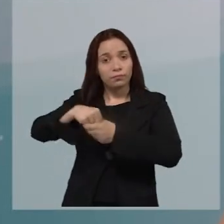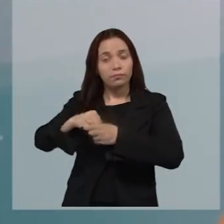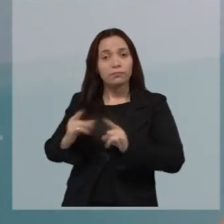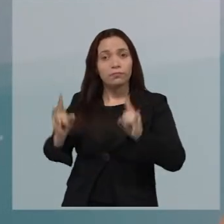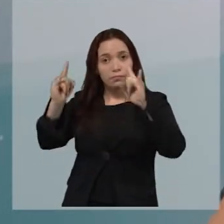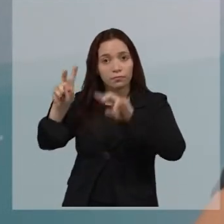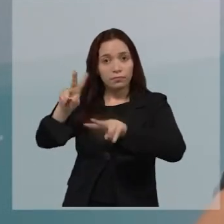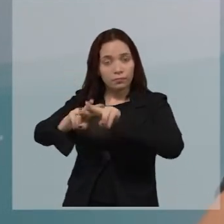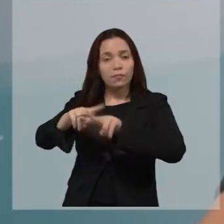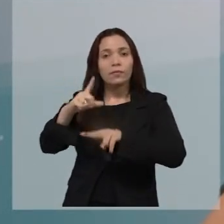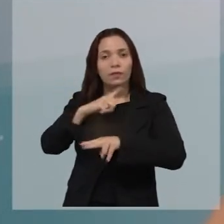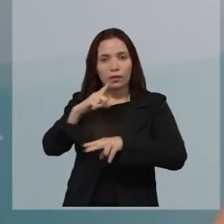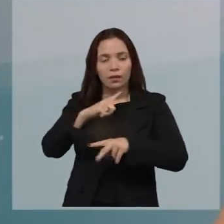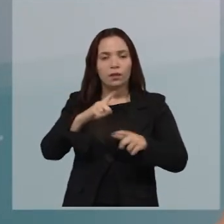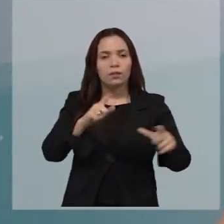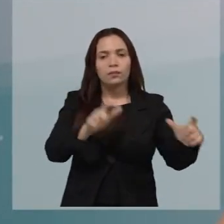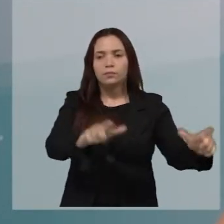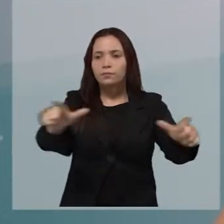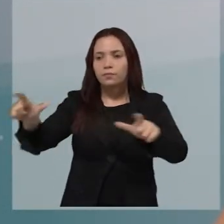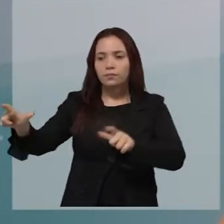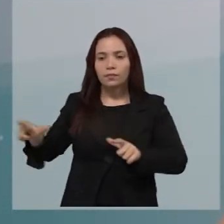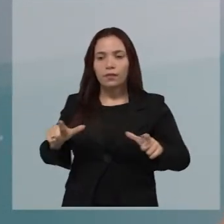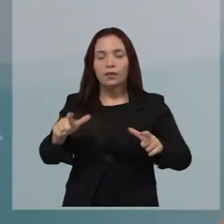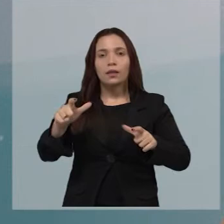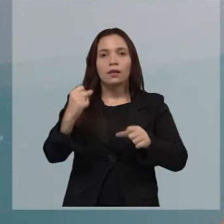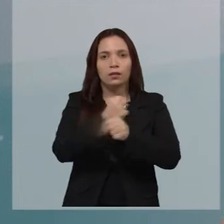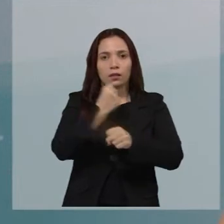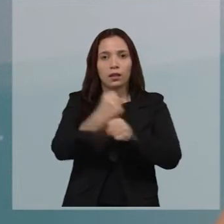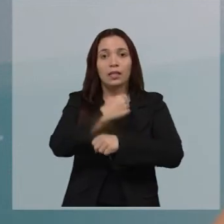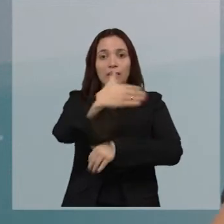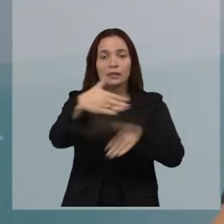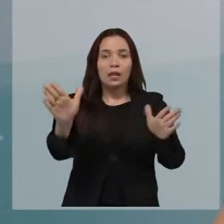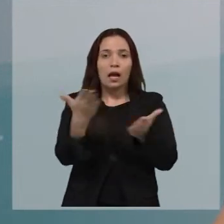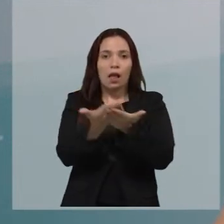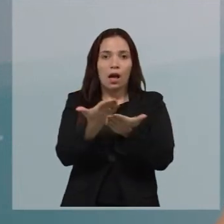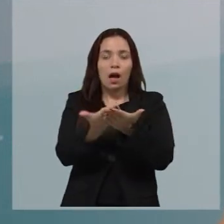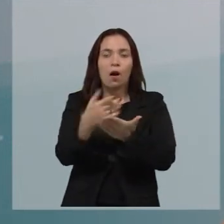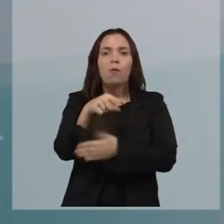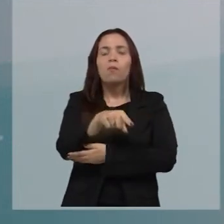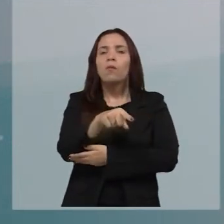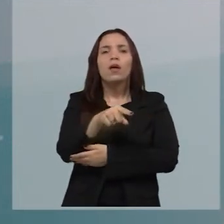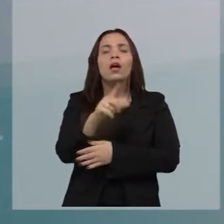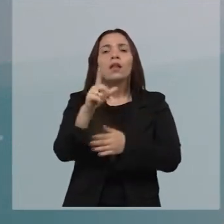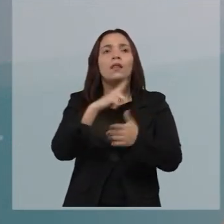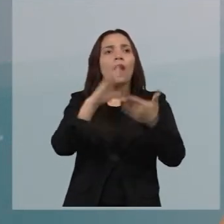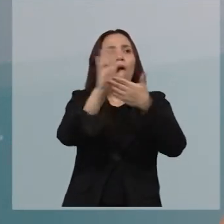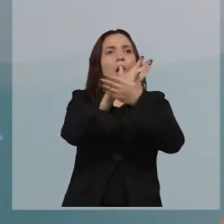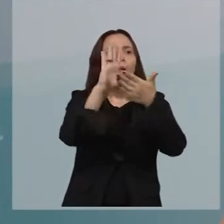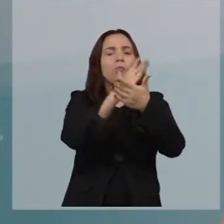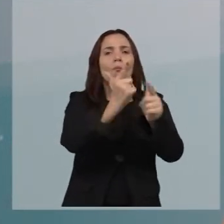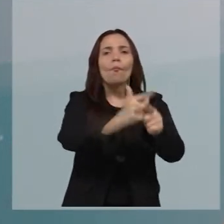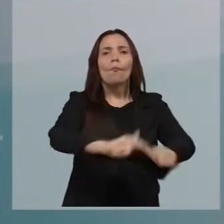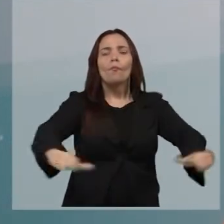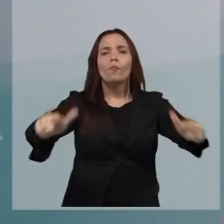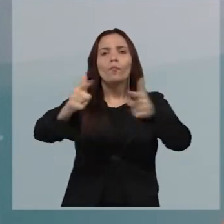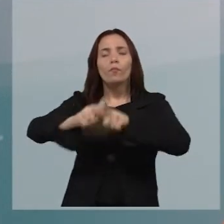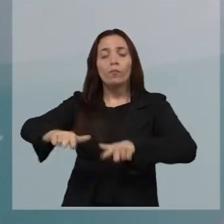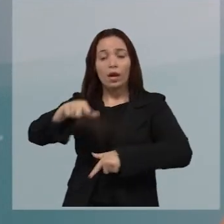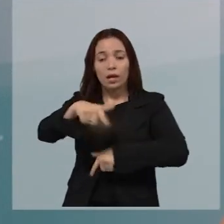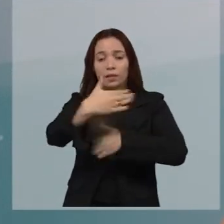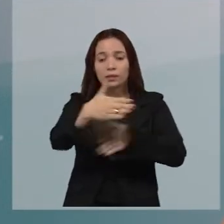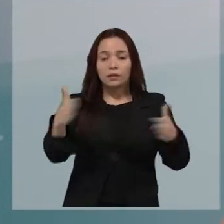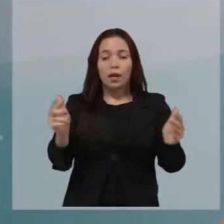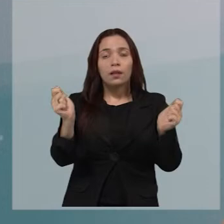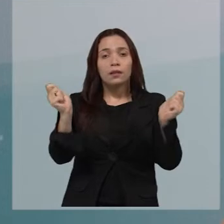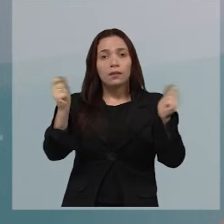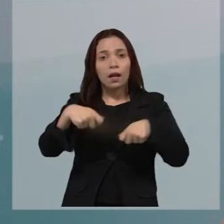prisionais, elas já são construídas com espaços para a sala de aula, né? Esses espaços não têm sido ocupados, por exemplo, uma sala que